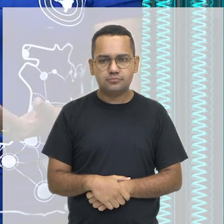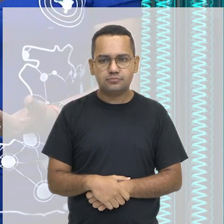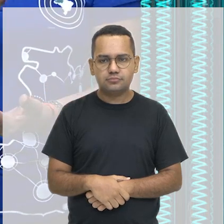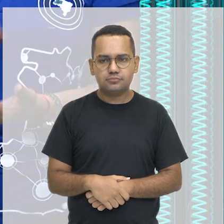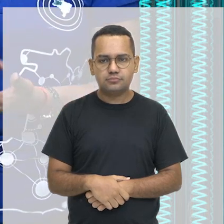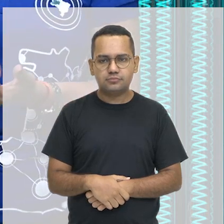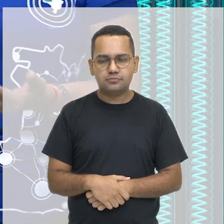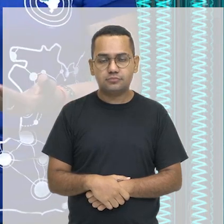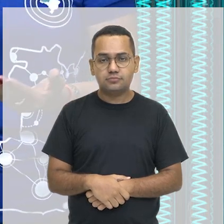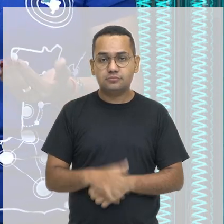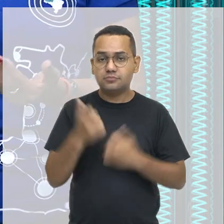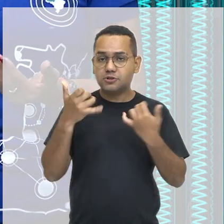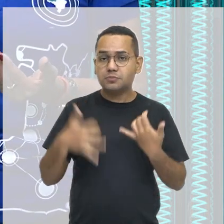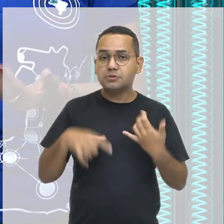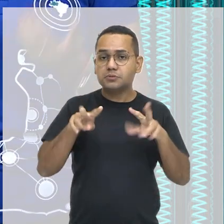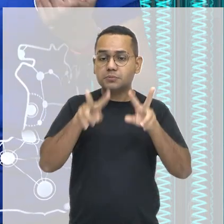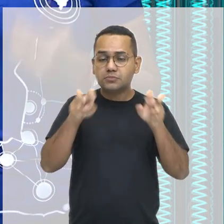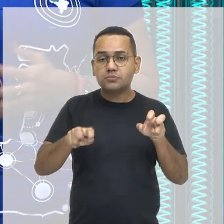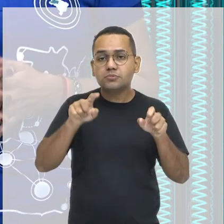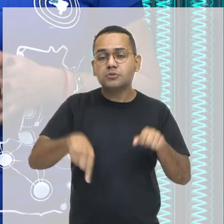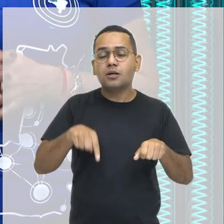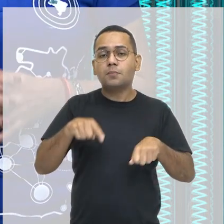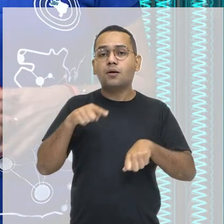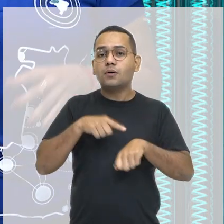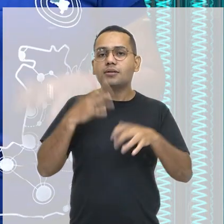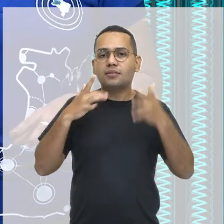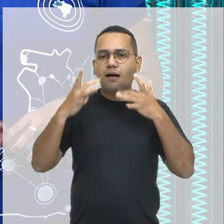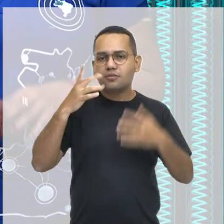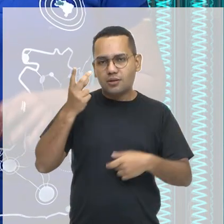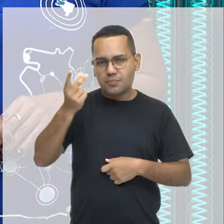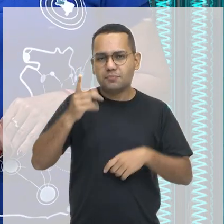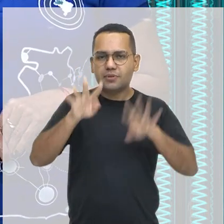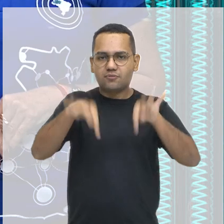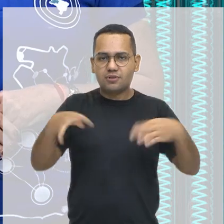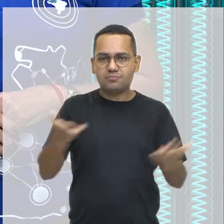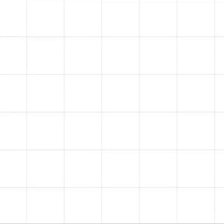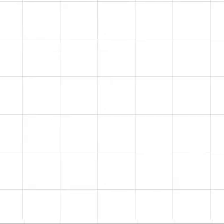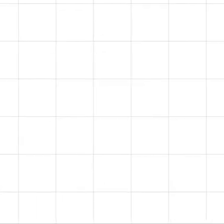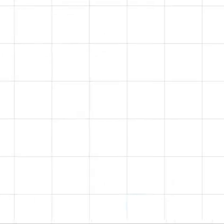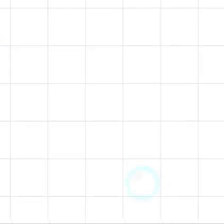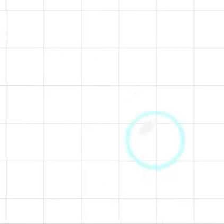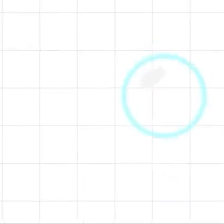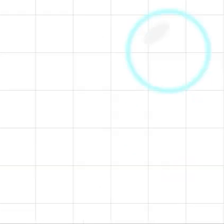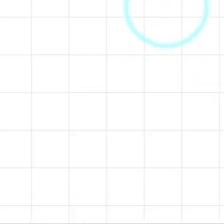mais uma vez sobre o teatro da improvisação e assim chegamos ao final desta aula.